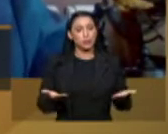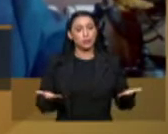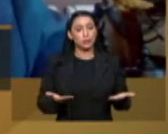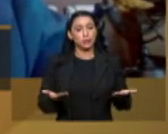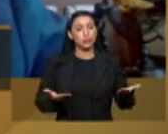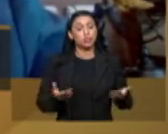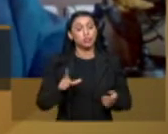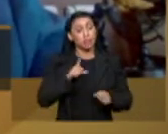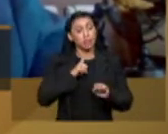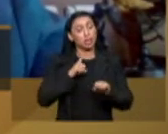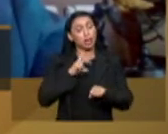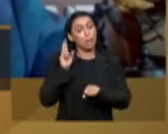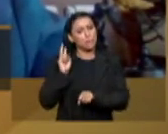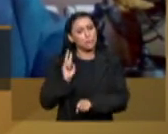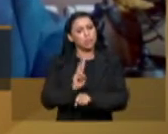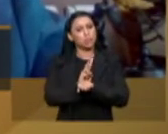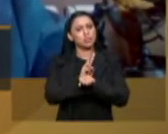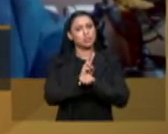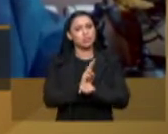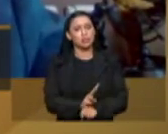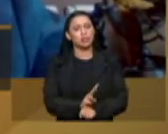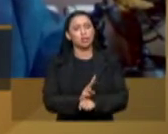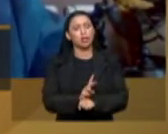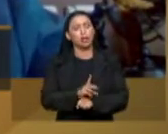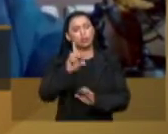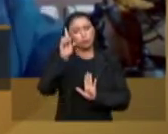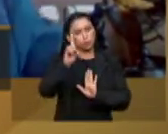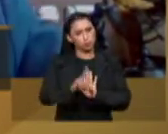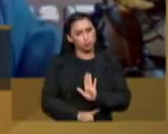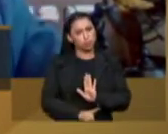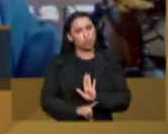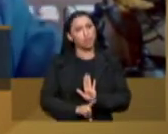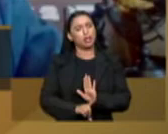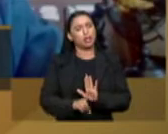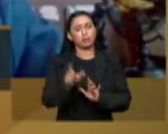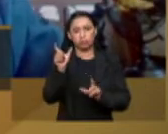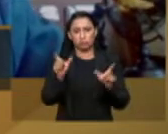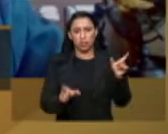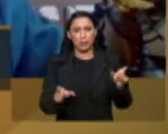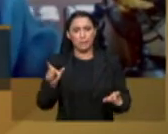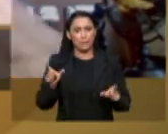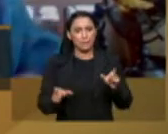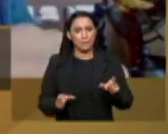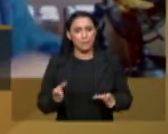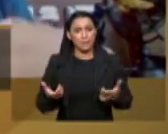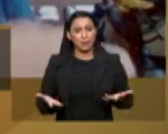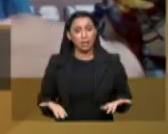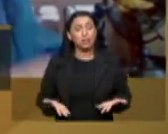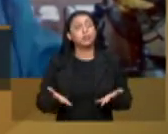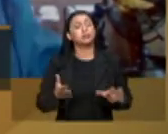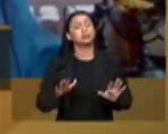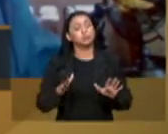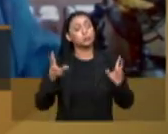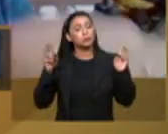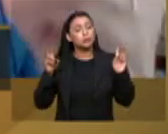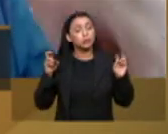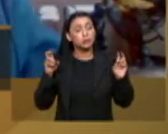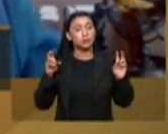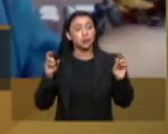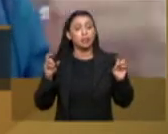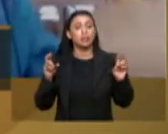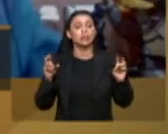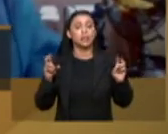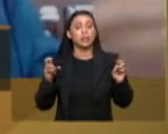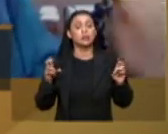a proteção, a consagração, a proteção dos direitos e garantias individuais, tratarmos exatamente de um tema